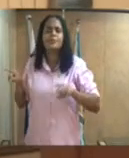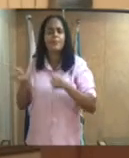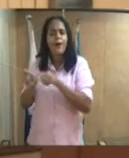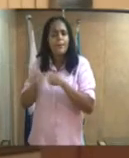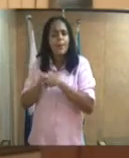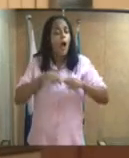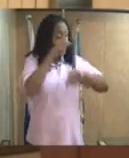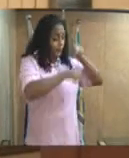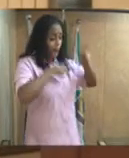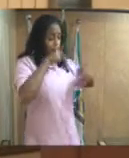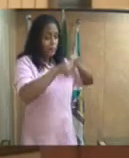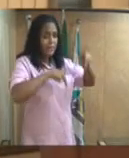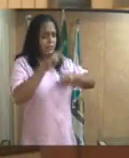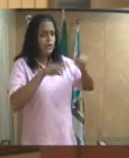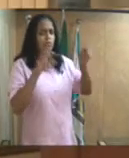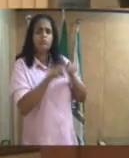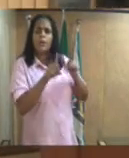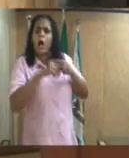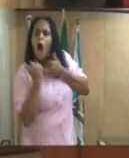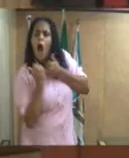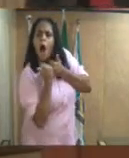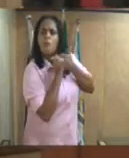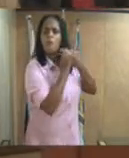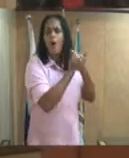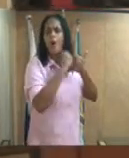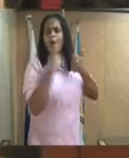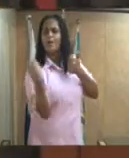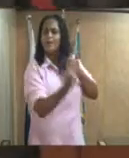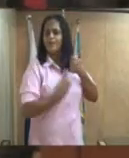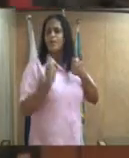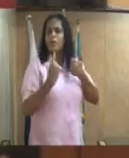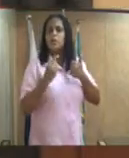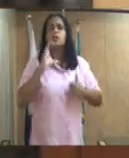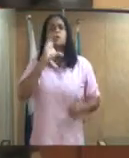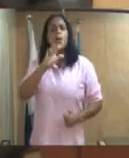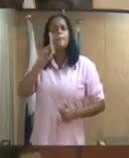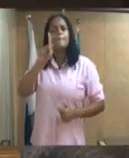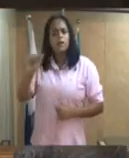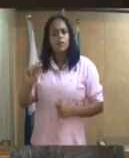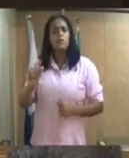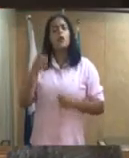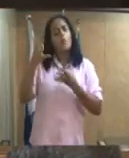de Caxias apoia completamente essa CPI. Muito obrigado.